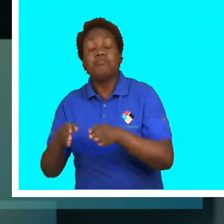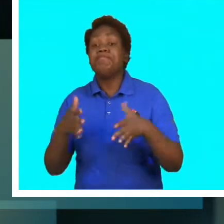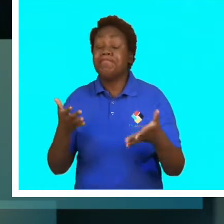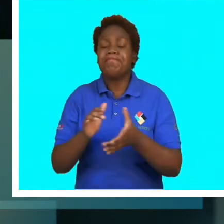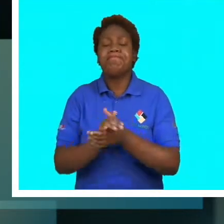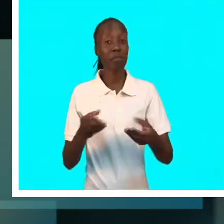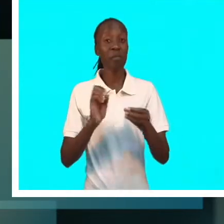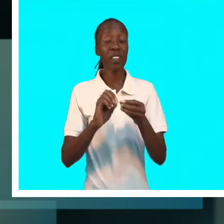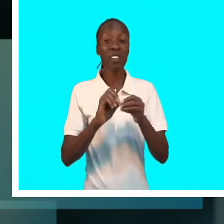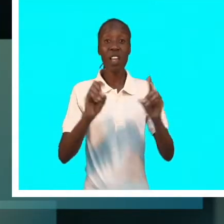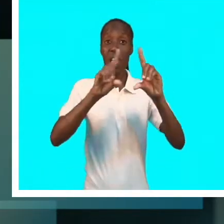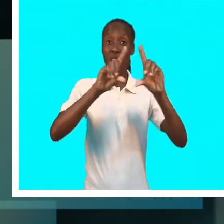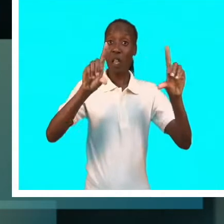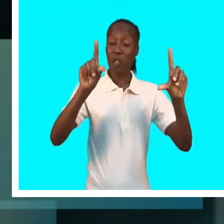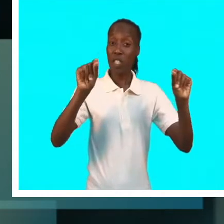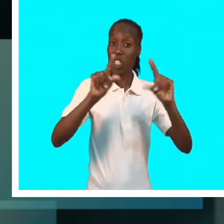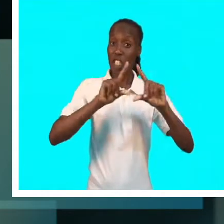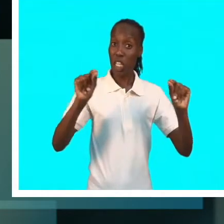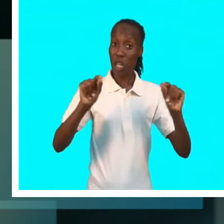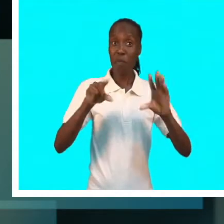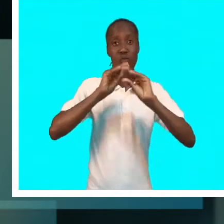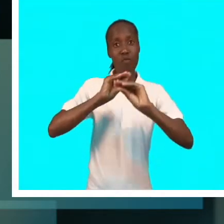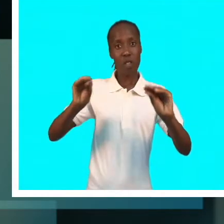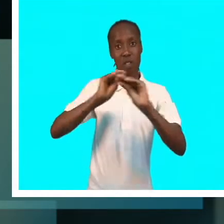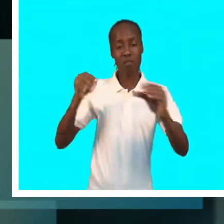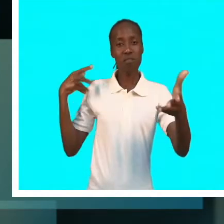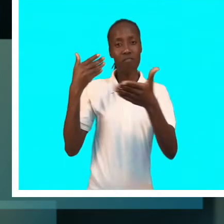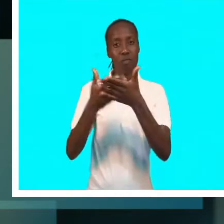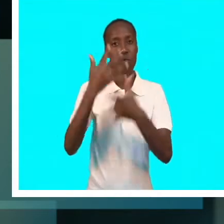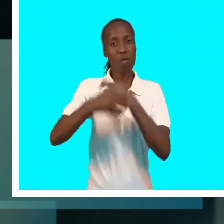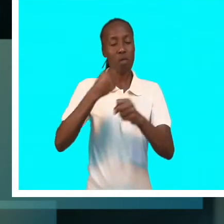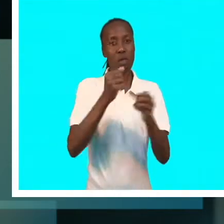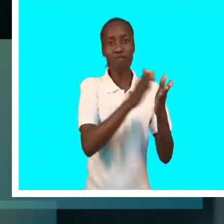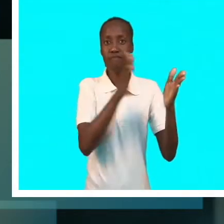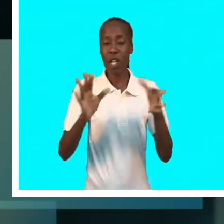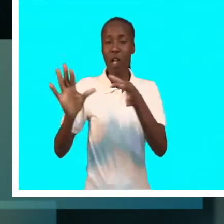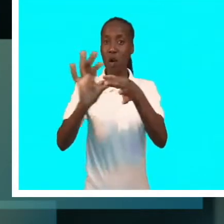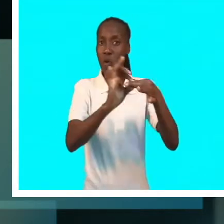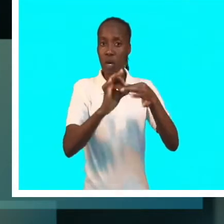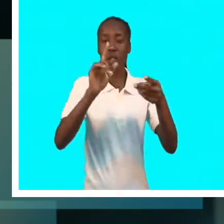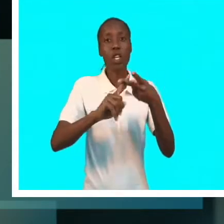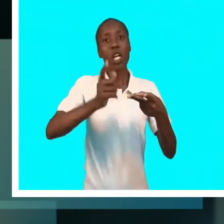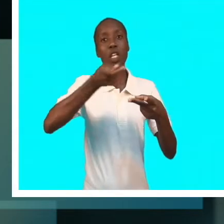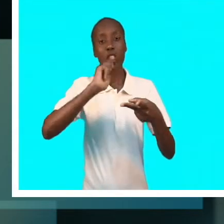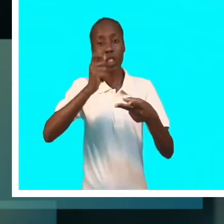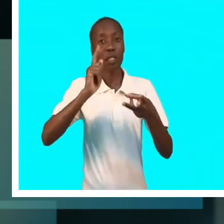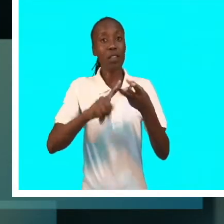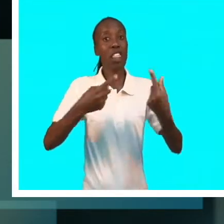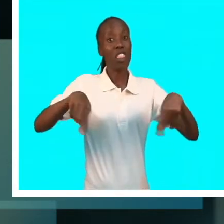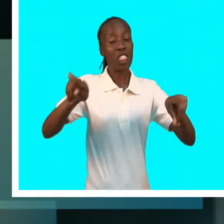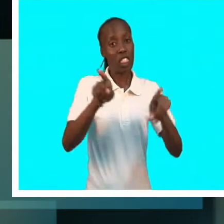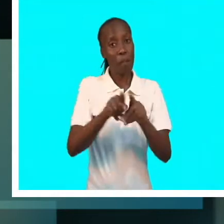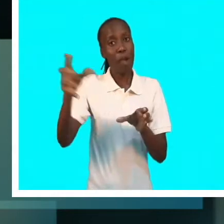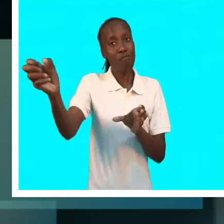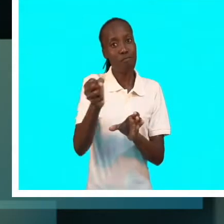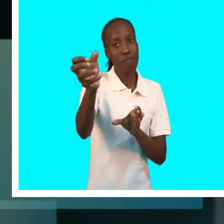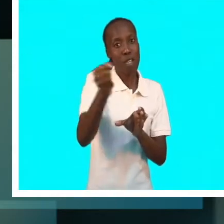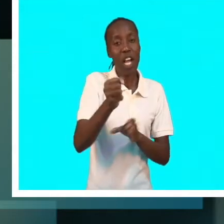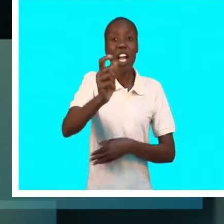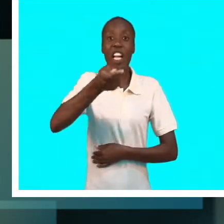30 pessoas. Um refrescamento de alguns conceitos ensinados ao longo do ano aos coordenadores e aos jornalistas